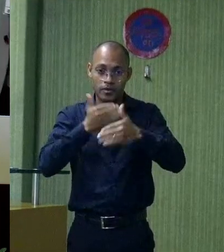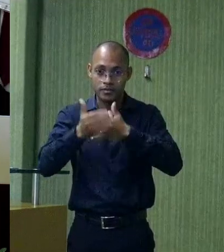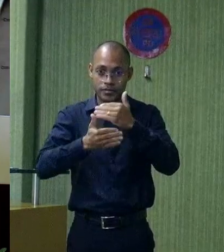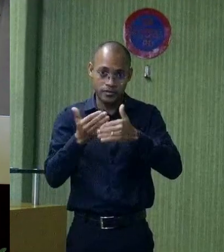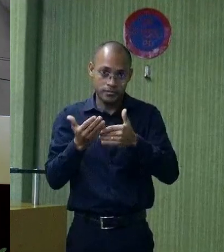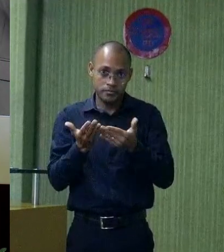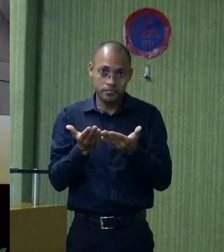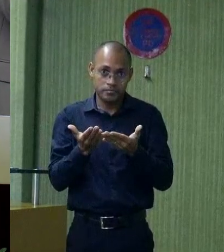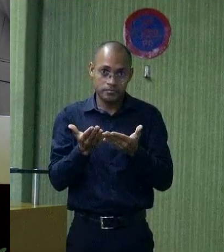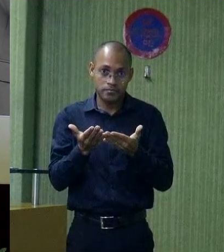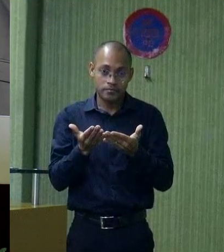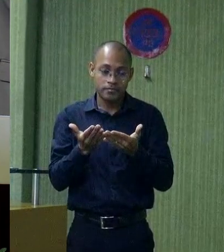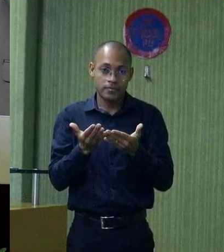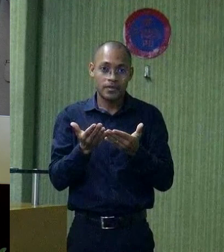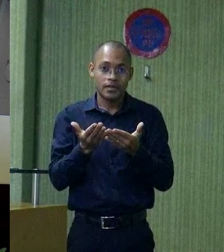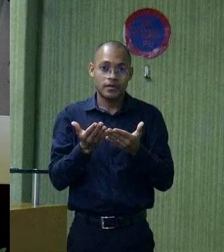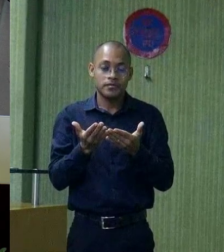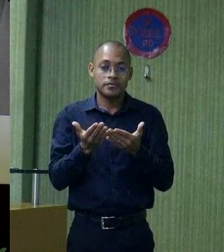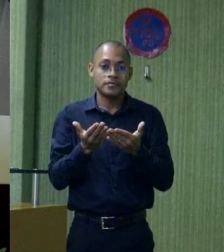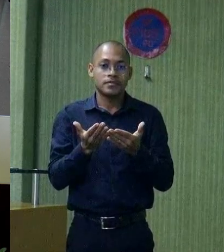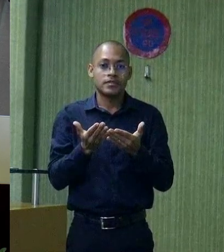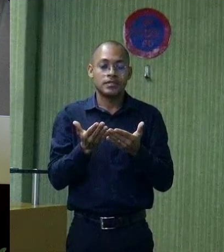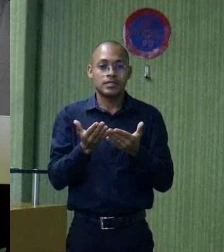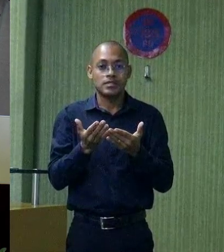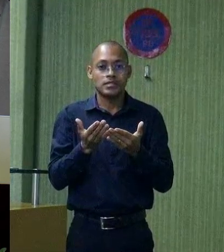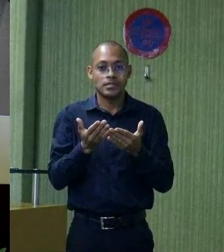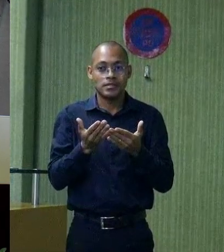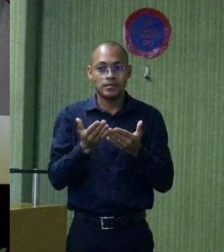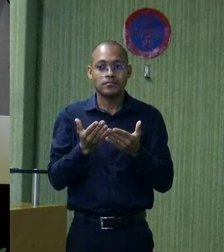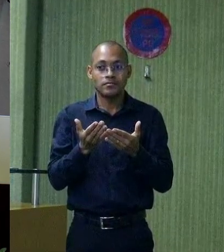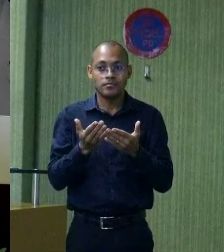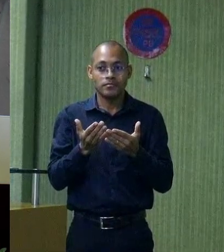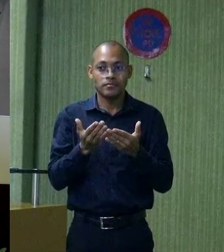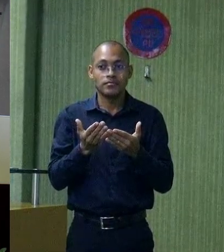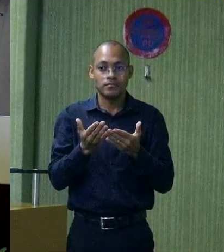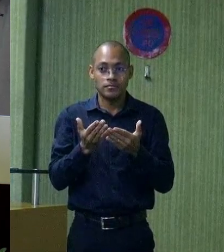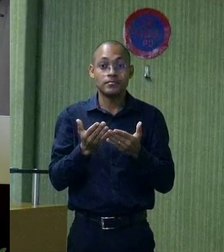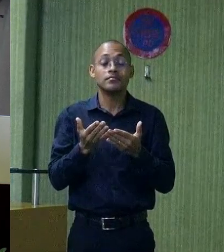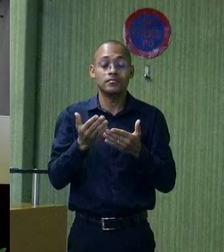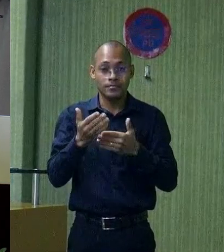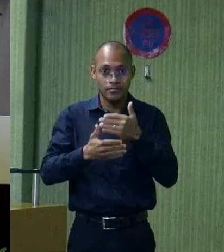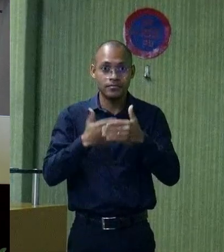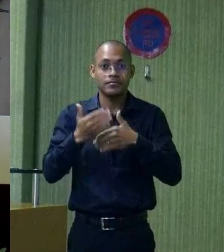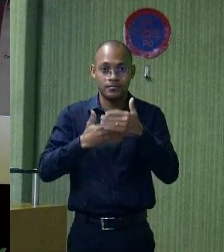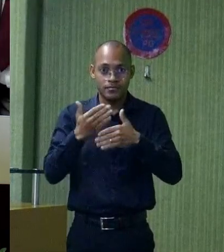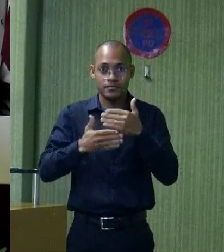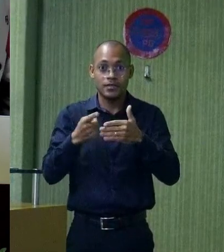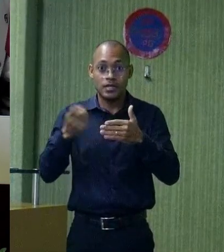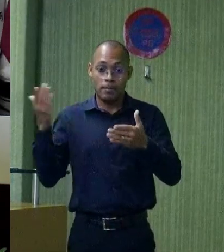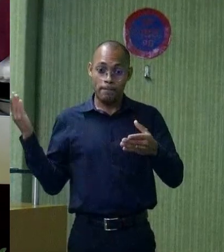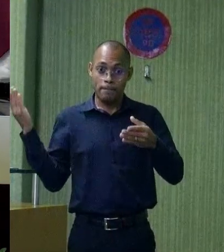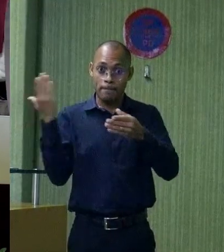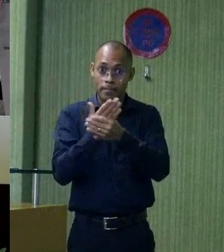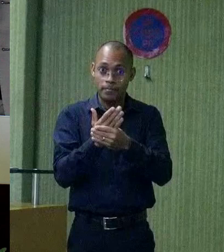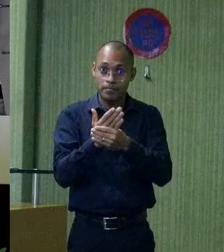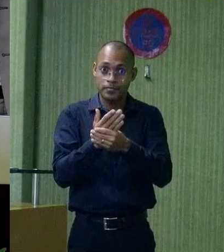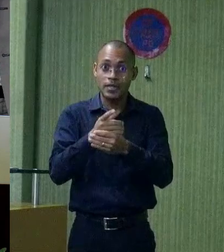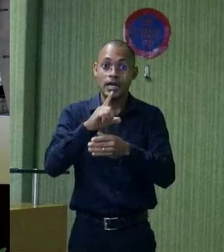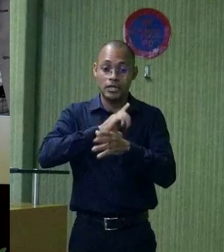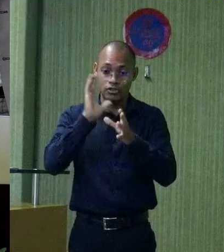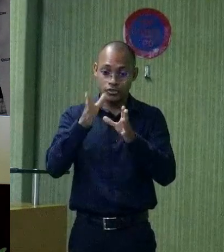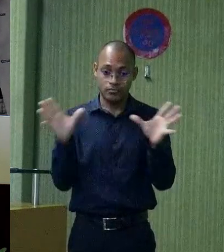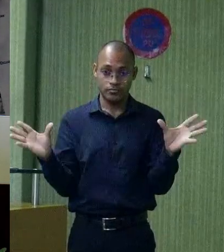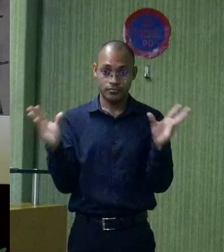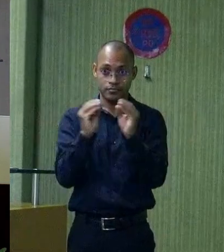né processo no sentido amplo está processo legislativo e está concluso né Vamos usar esse termo que a gente